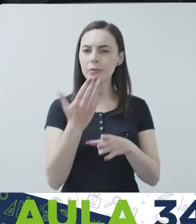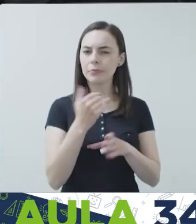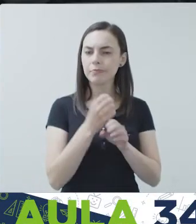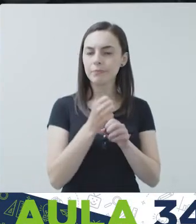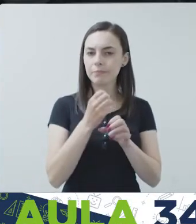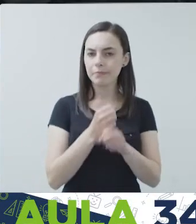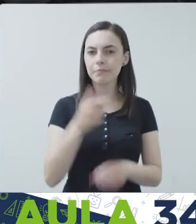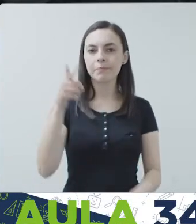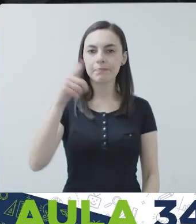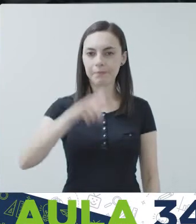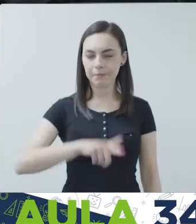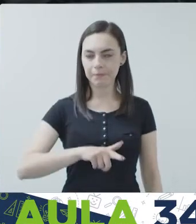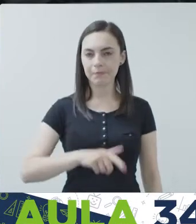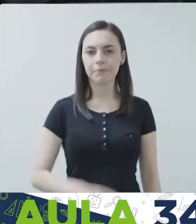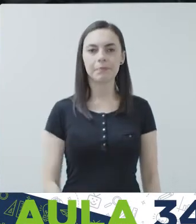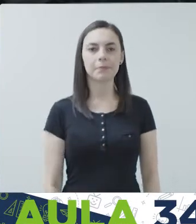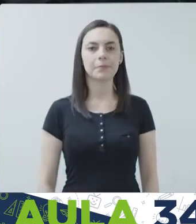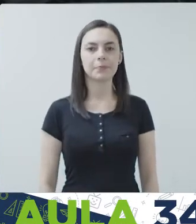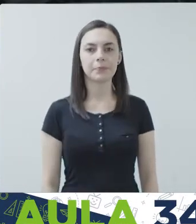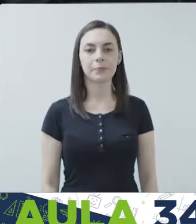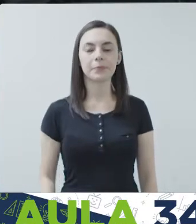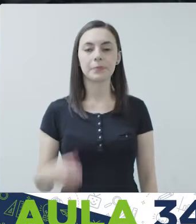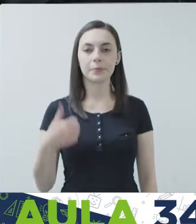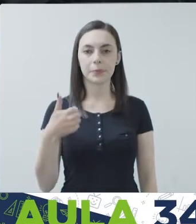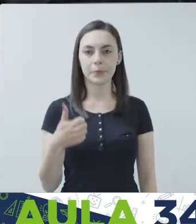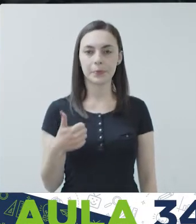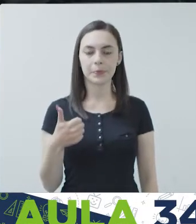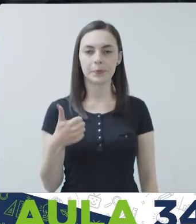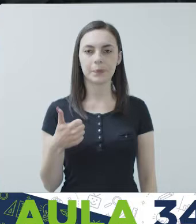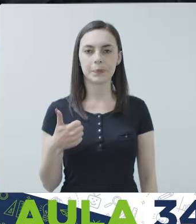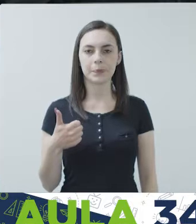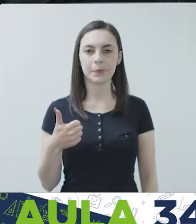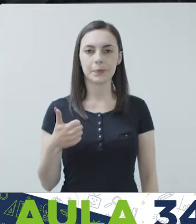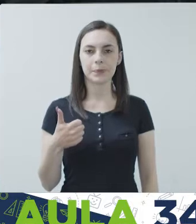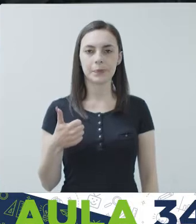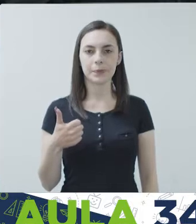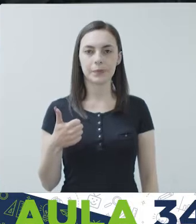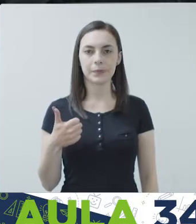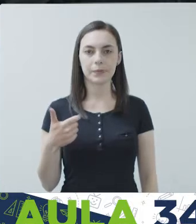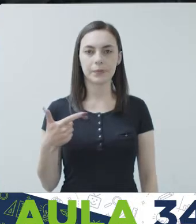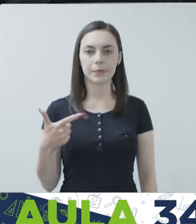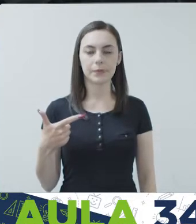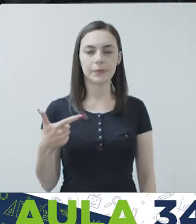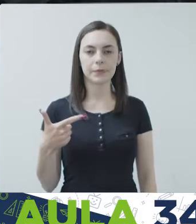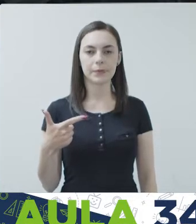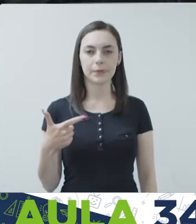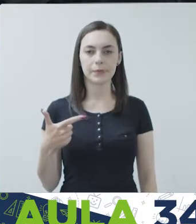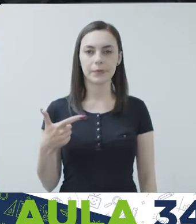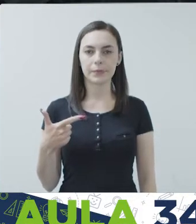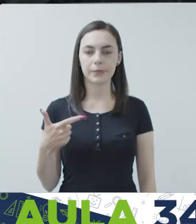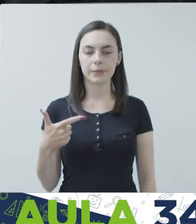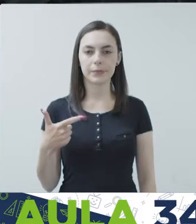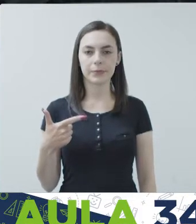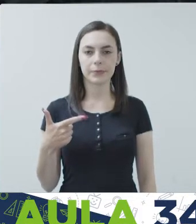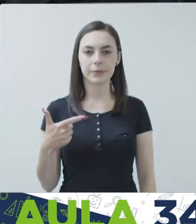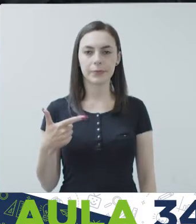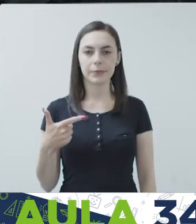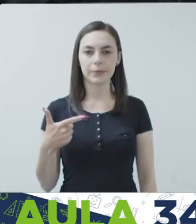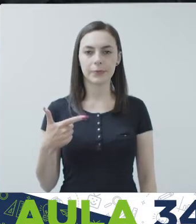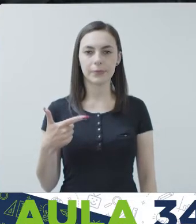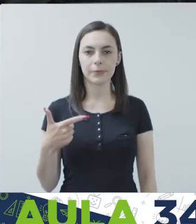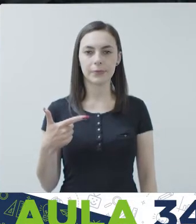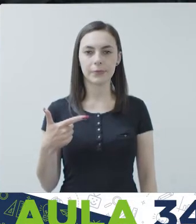então, mais uma vez? Número 1. dois,